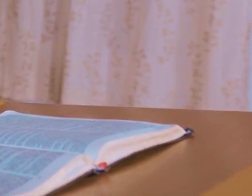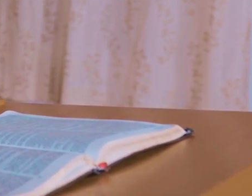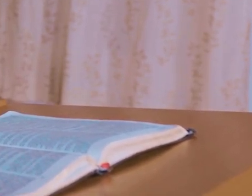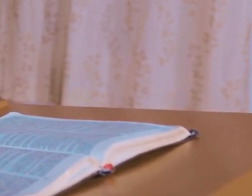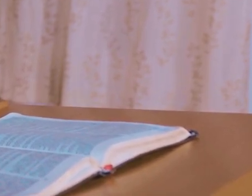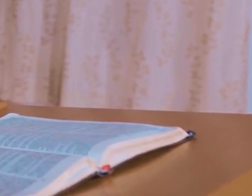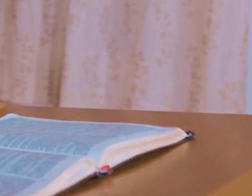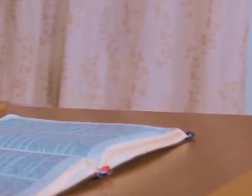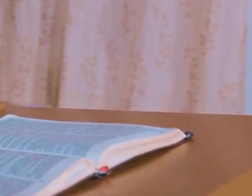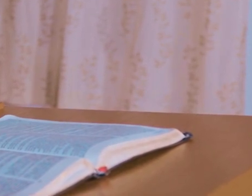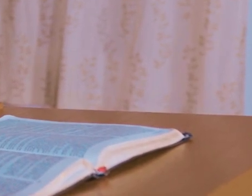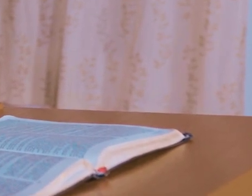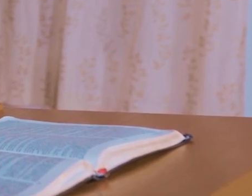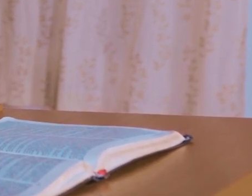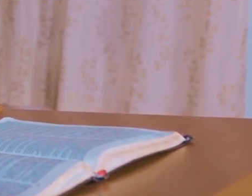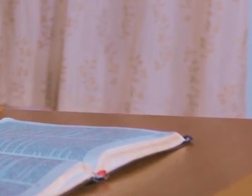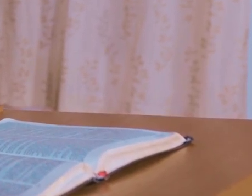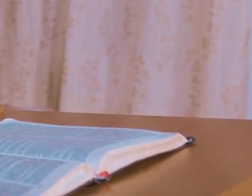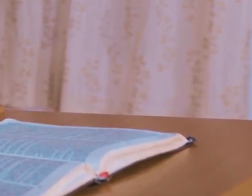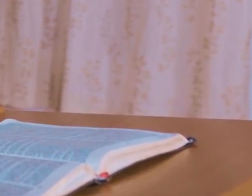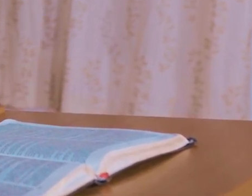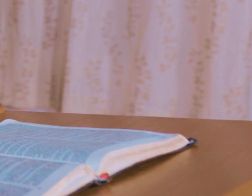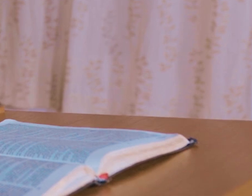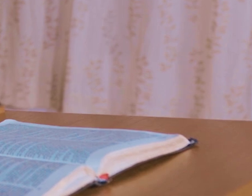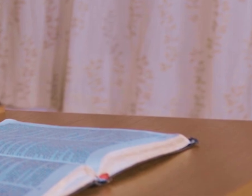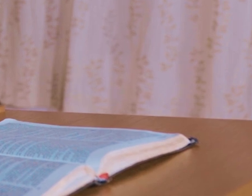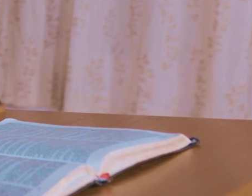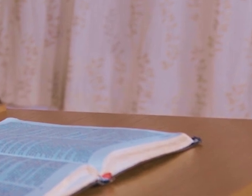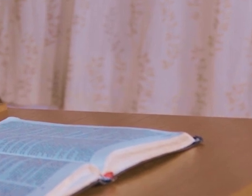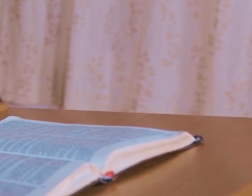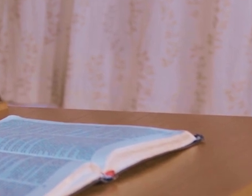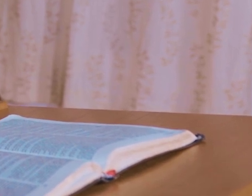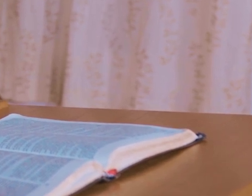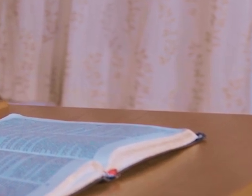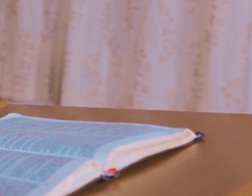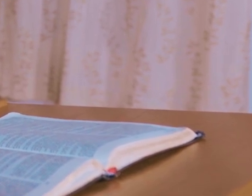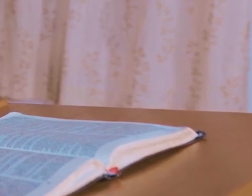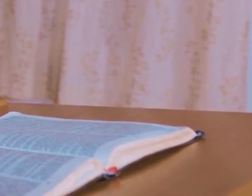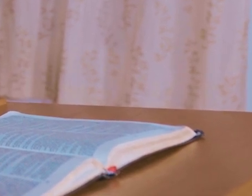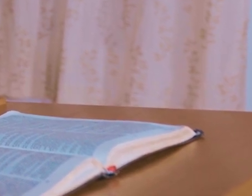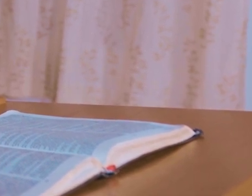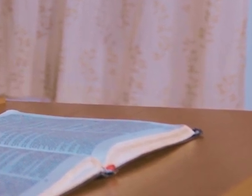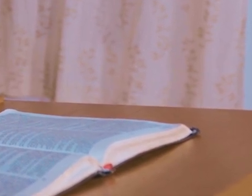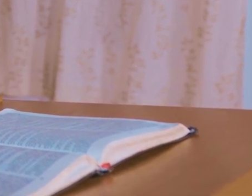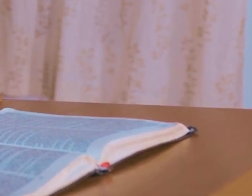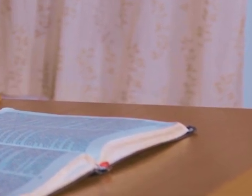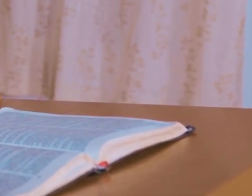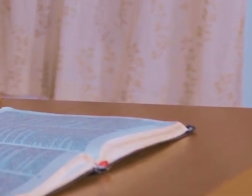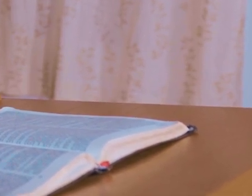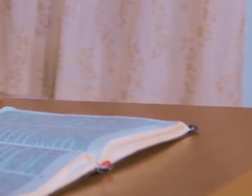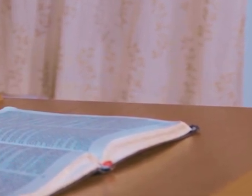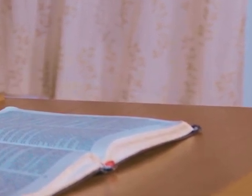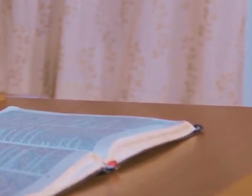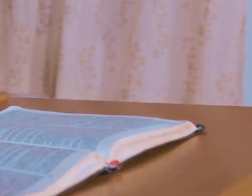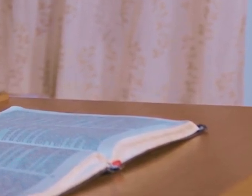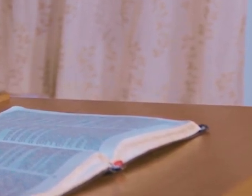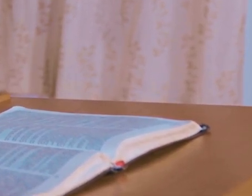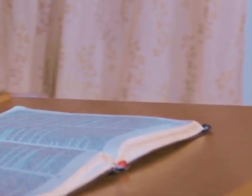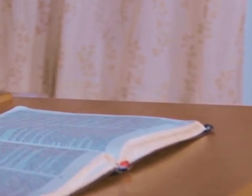familiares. Deixe o seu like, se inscreva no canal para receber todas as mensagens que